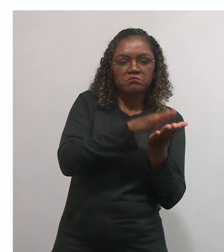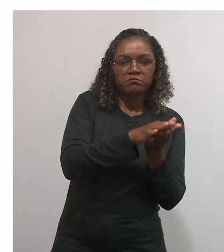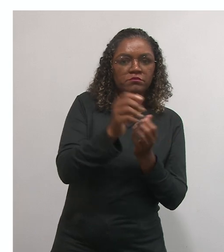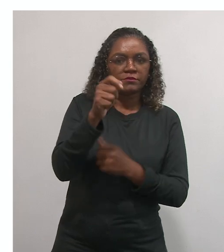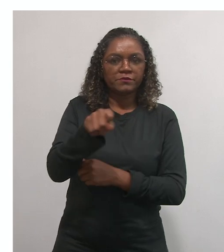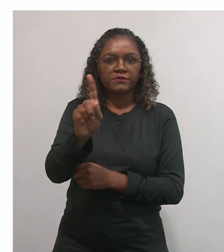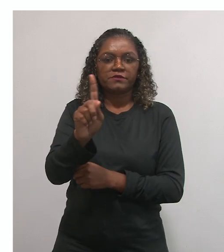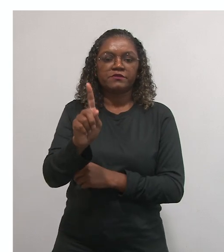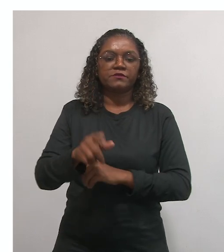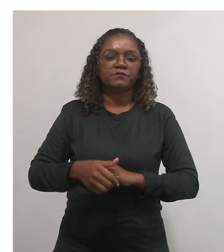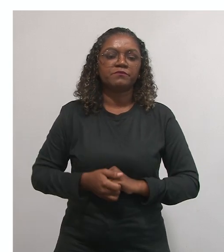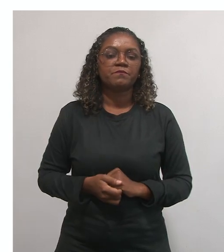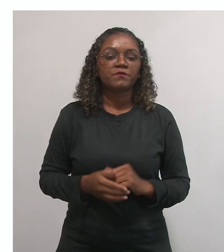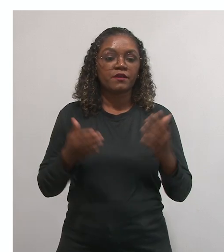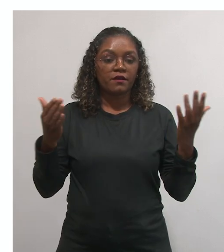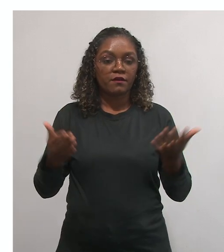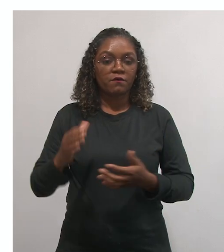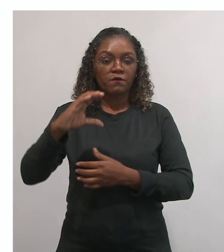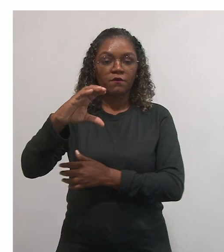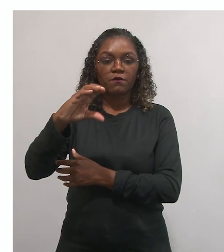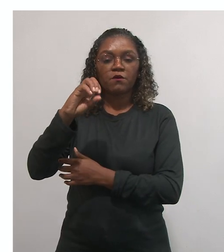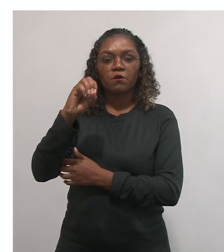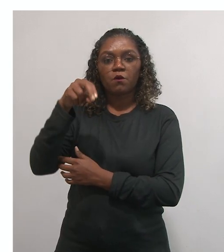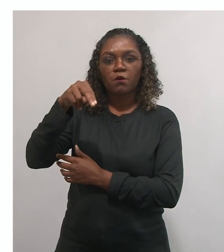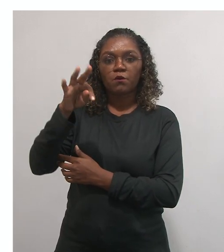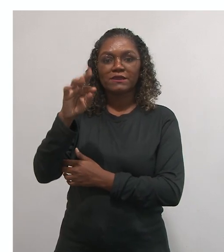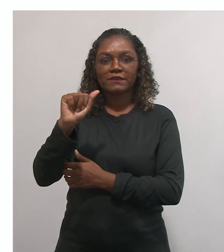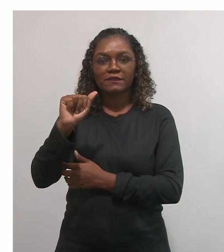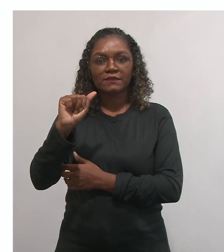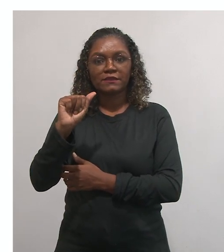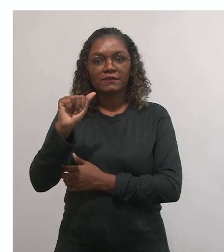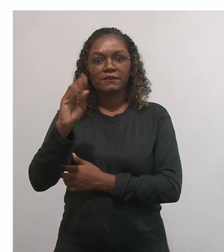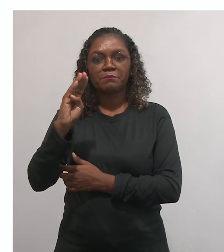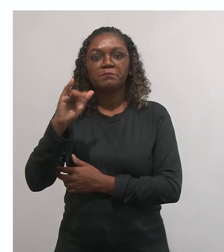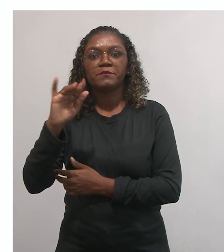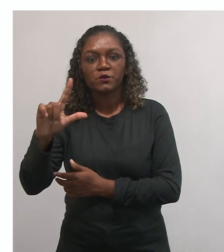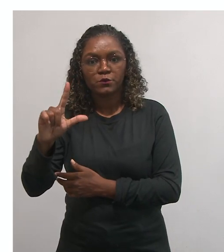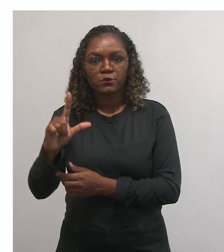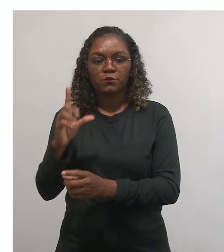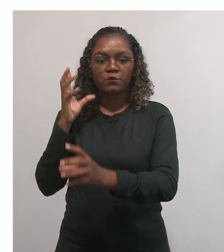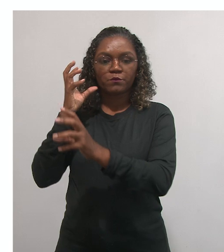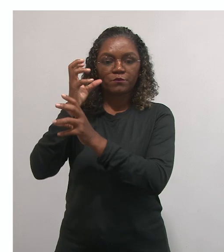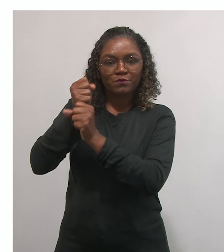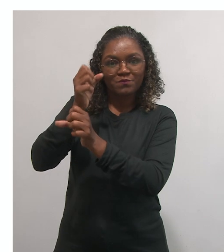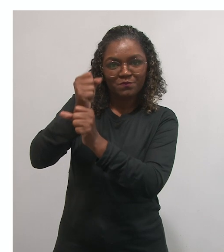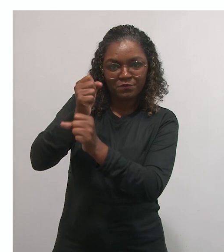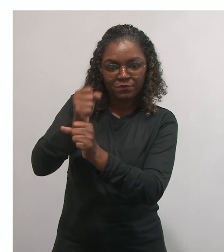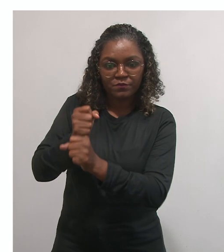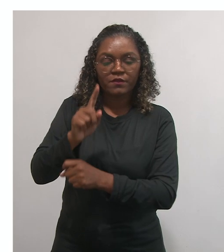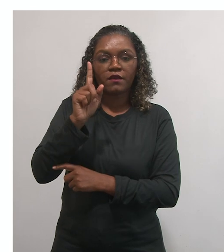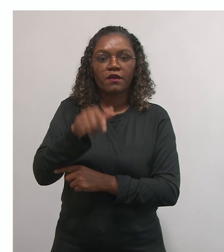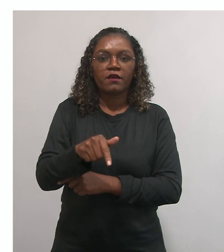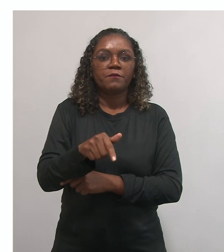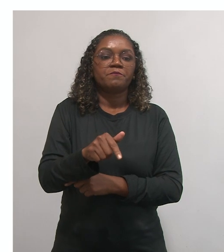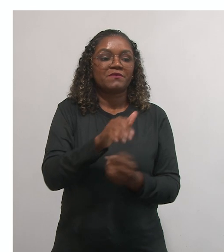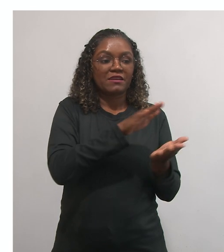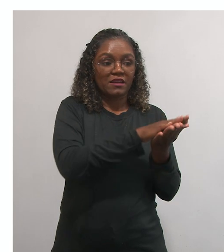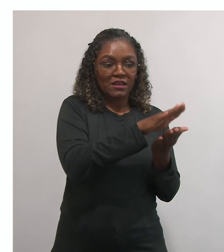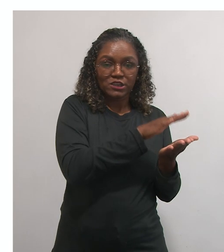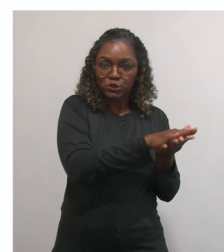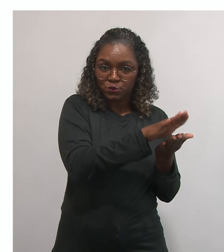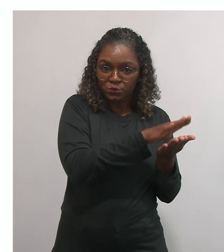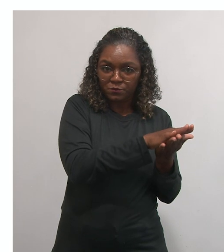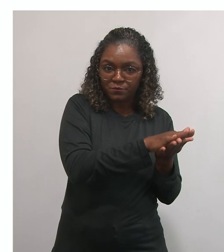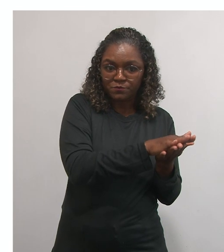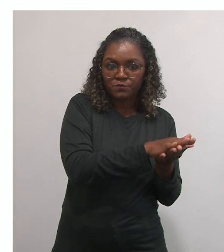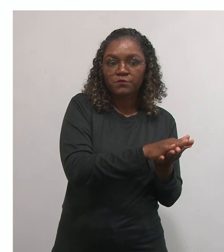forno Ponto de Equilíbrio contábil engloba os gastos com depreciação que é gastos fixos dividido